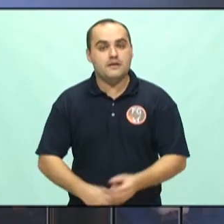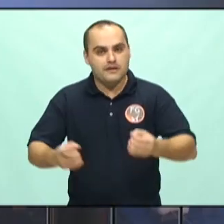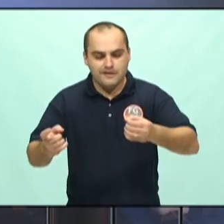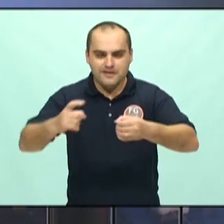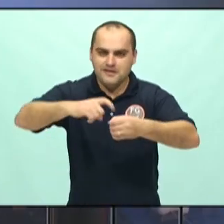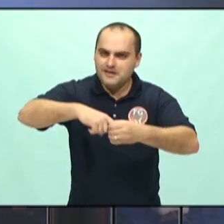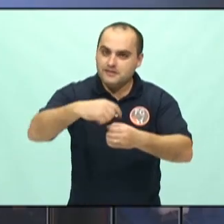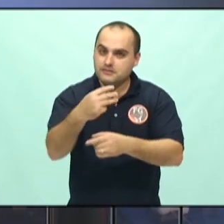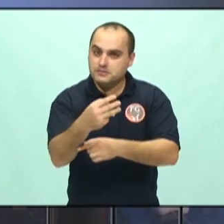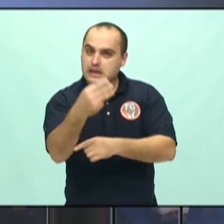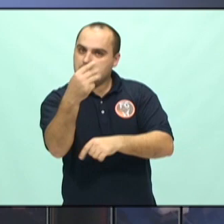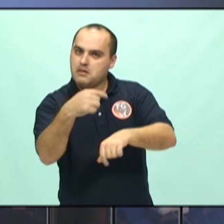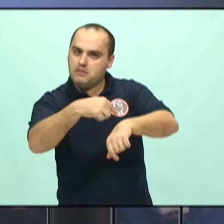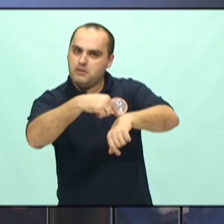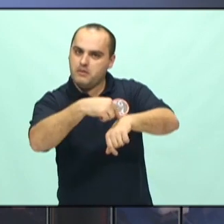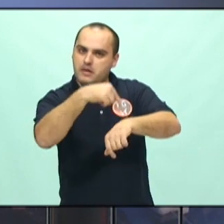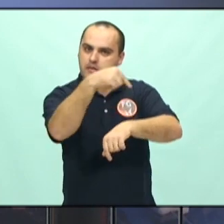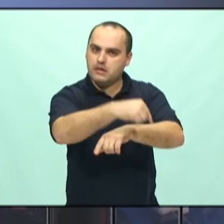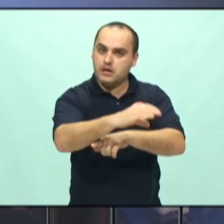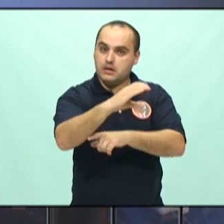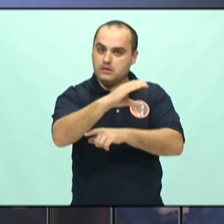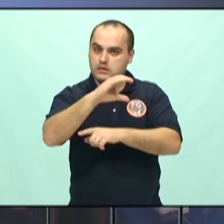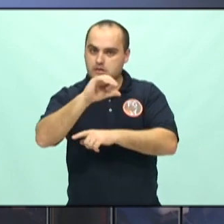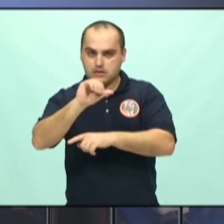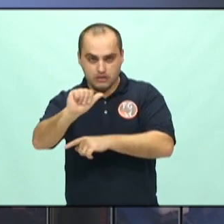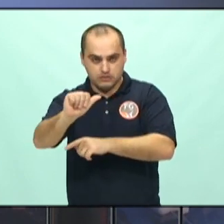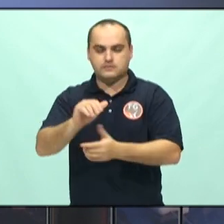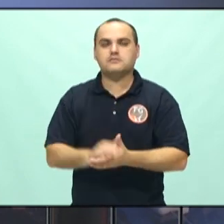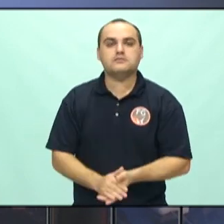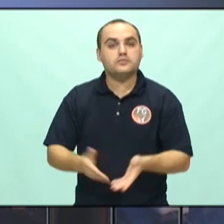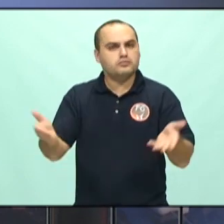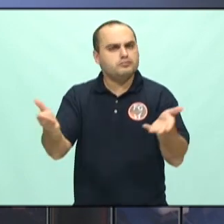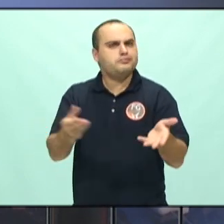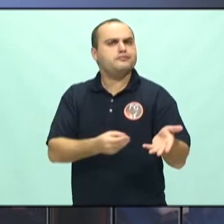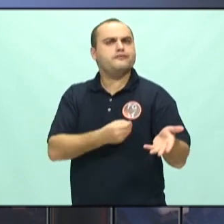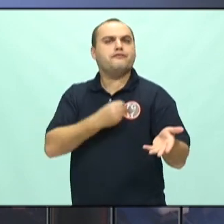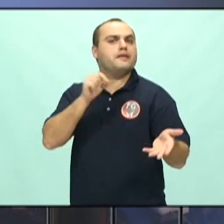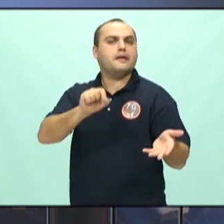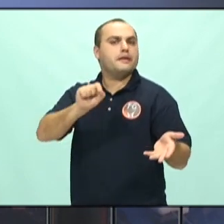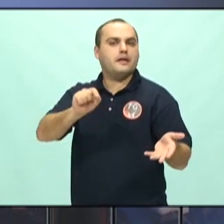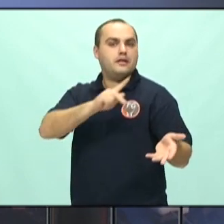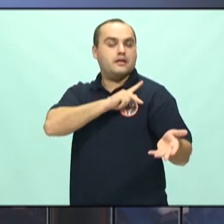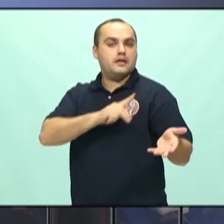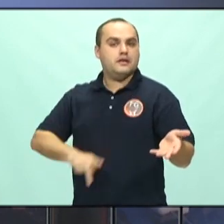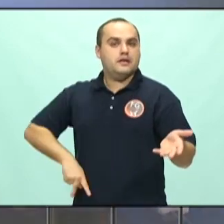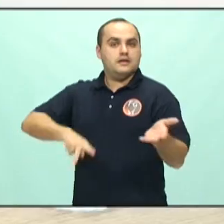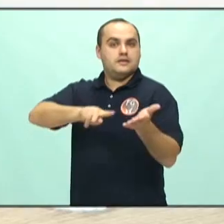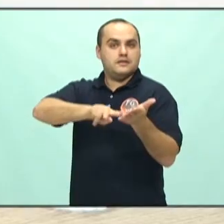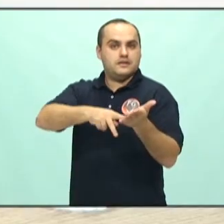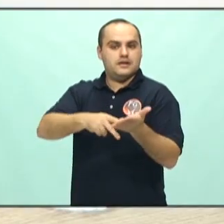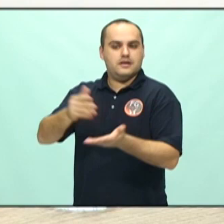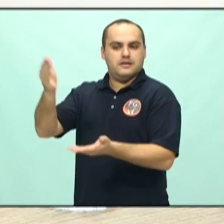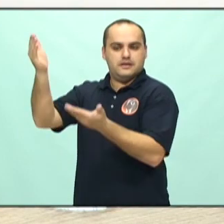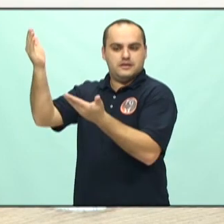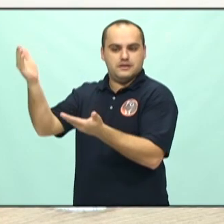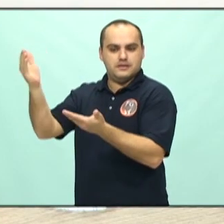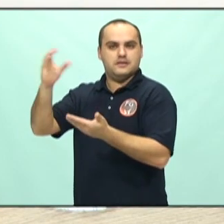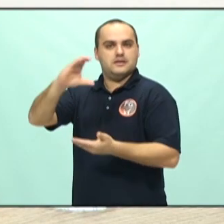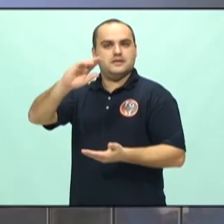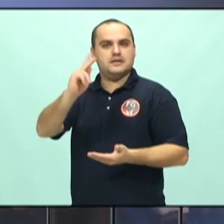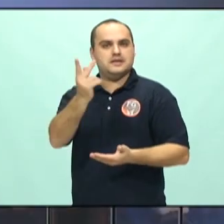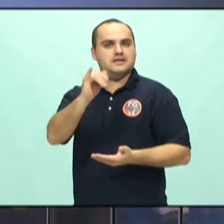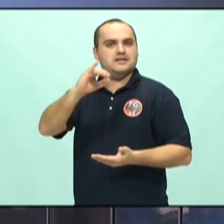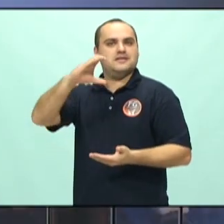Voltamos com a terceira parte do Câmara Aberta. Hoje recebemos aqui no estúdio o presidente do Sindifós, Francisco